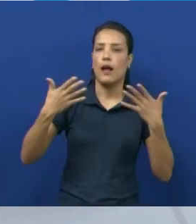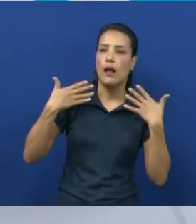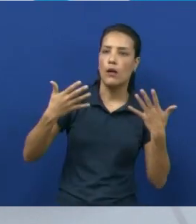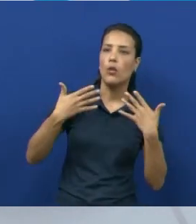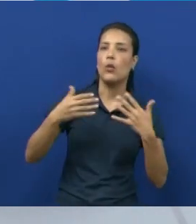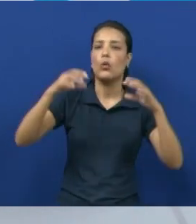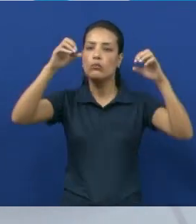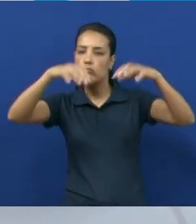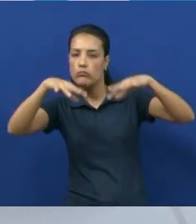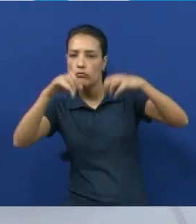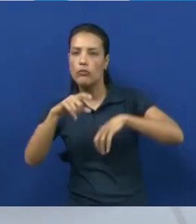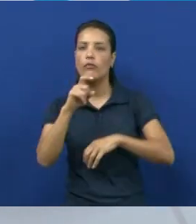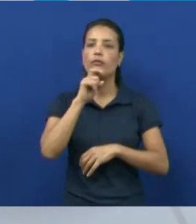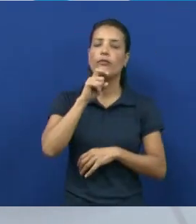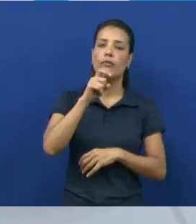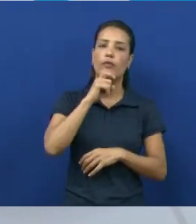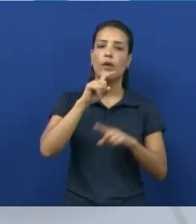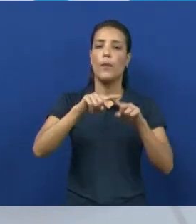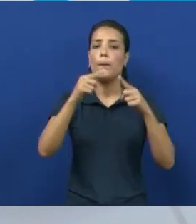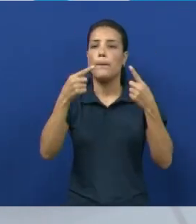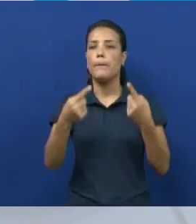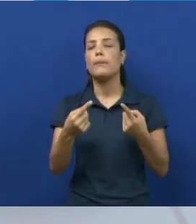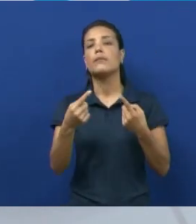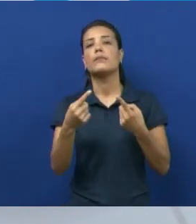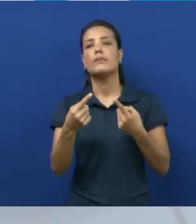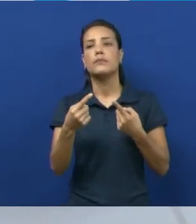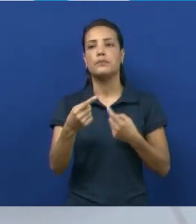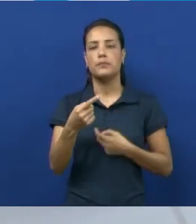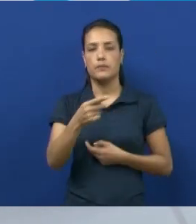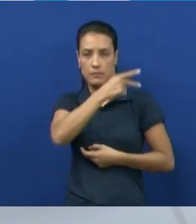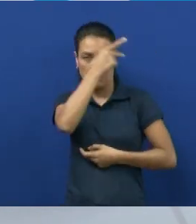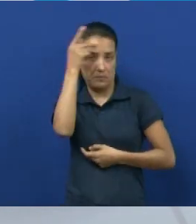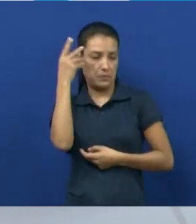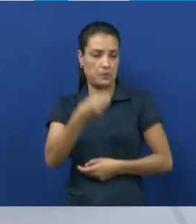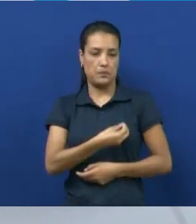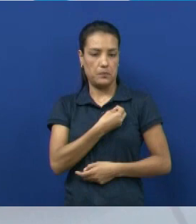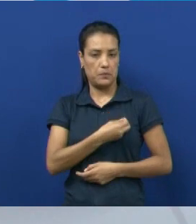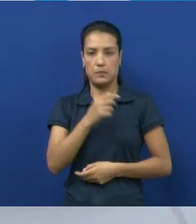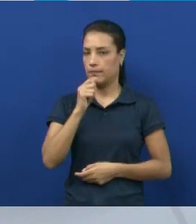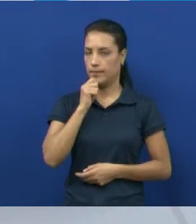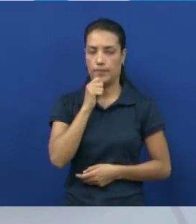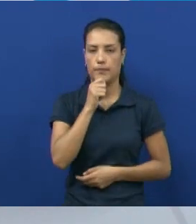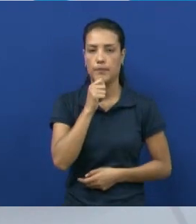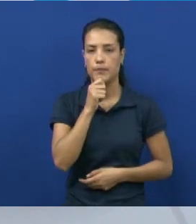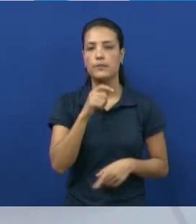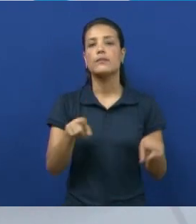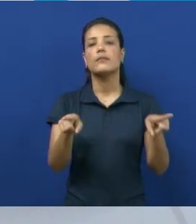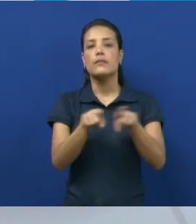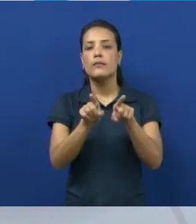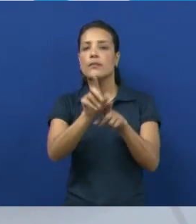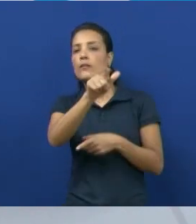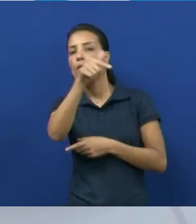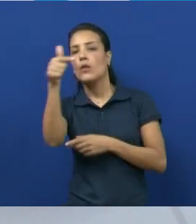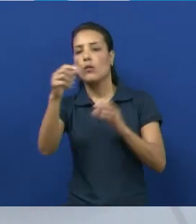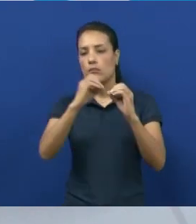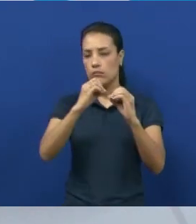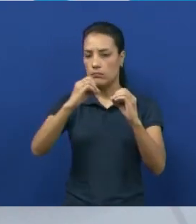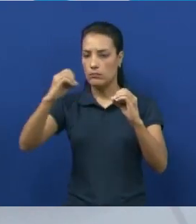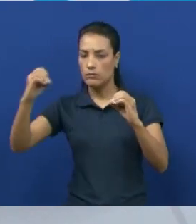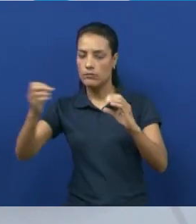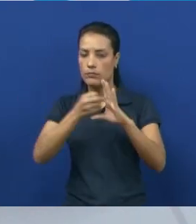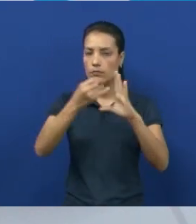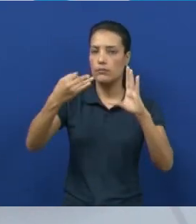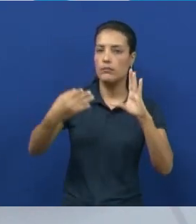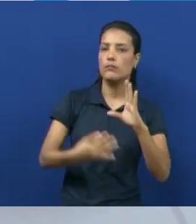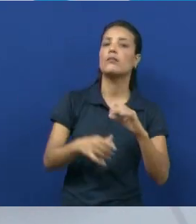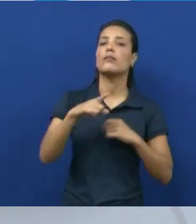só que no estado sólido. E depois a gente viu aí como os outros planetas, que também é importante saber as características, a